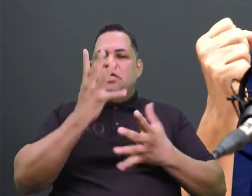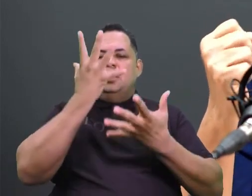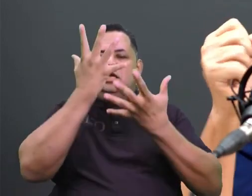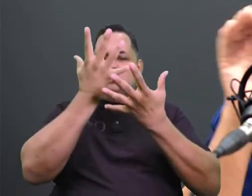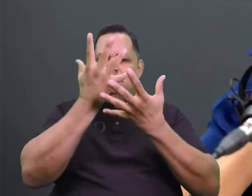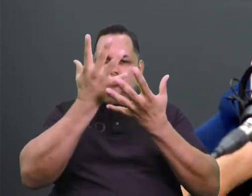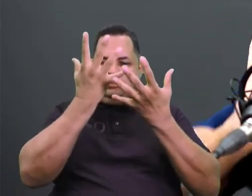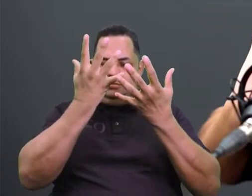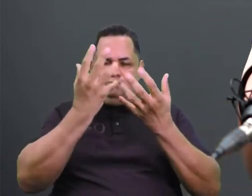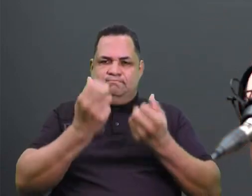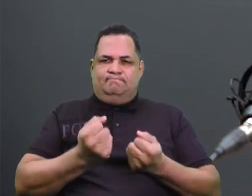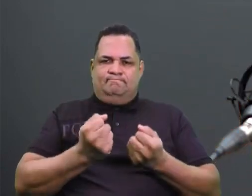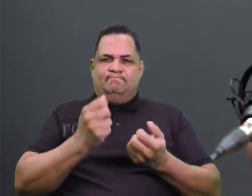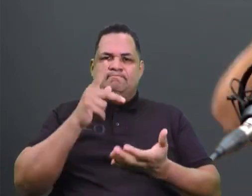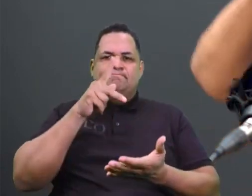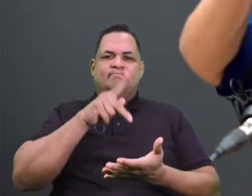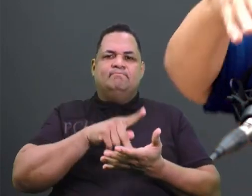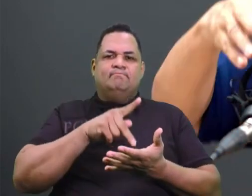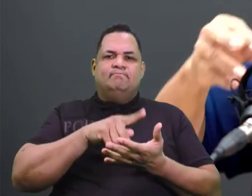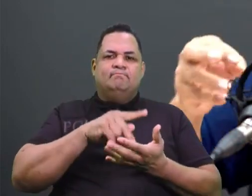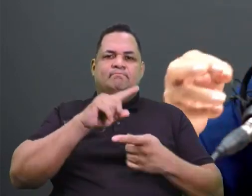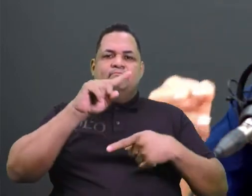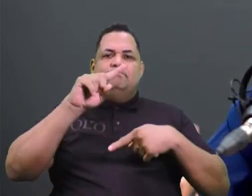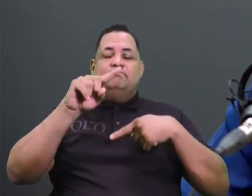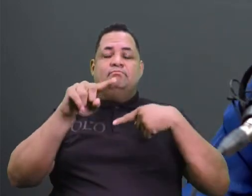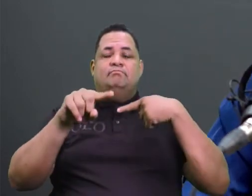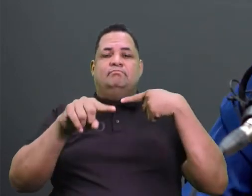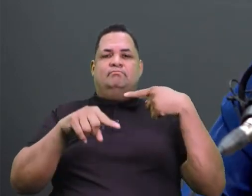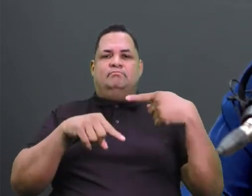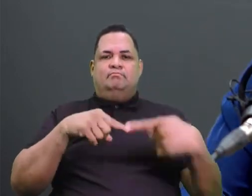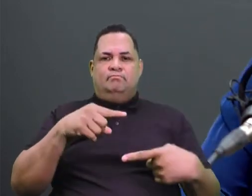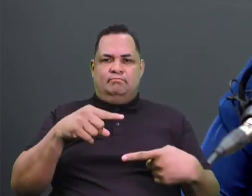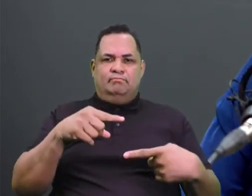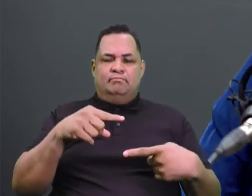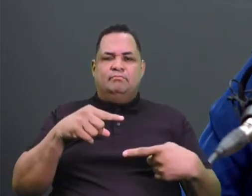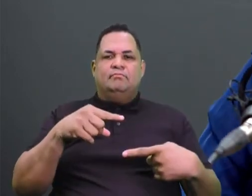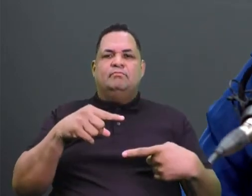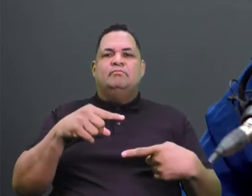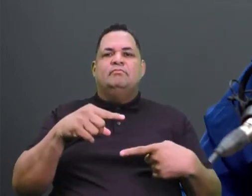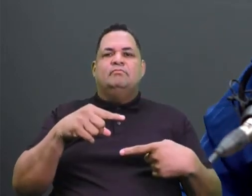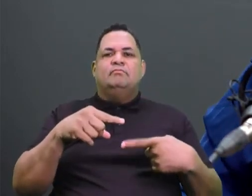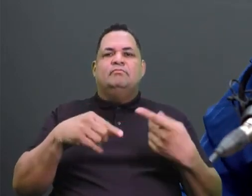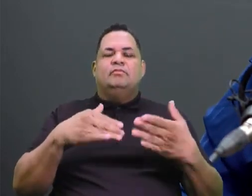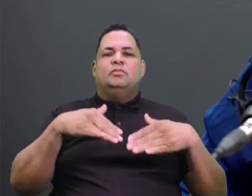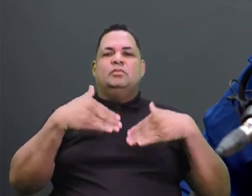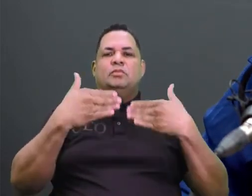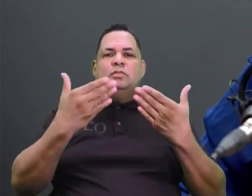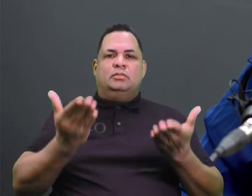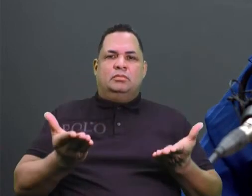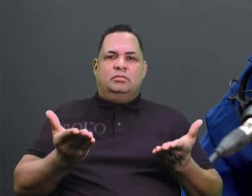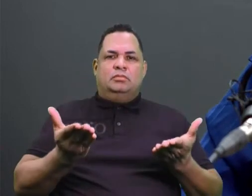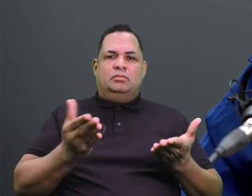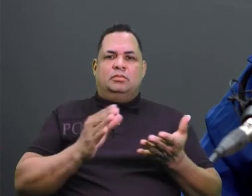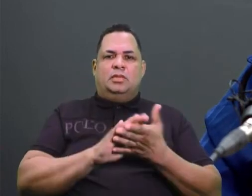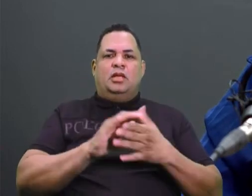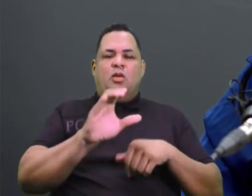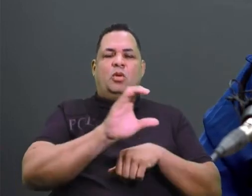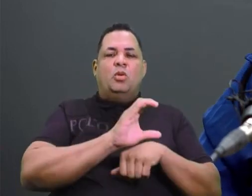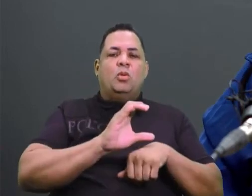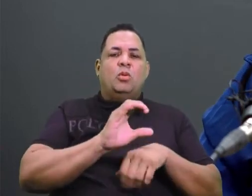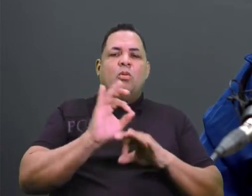verdade, porque a gente vai pular assim um tempão, né? Eu aceitei de verdade quando eu fui para o